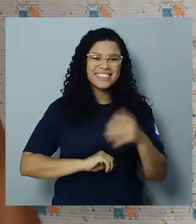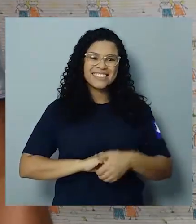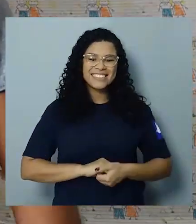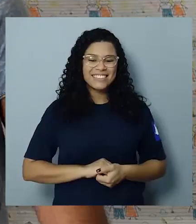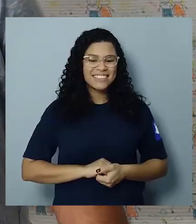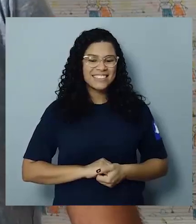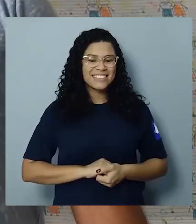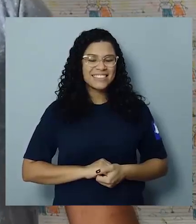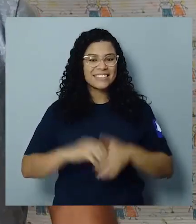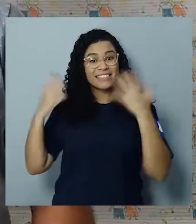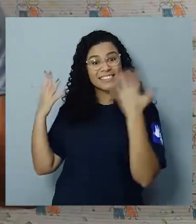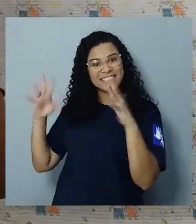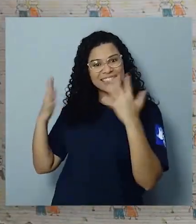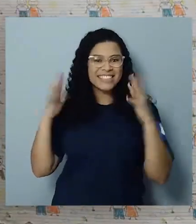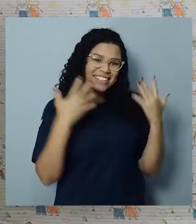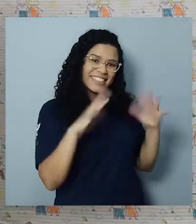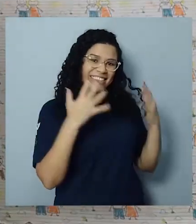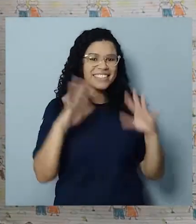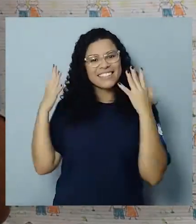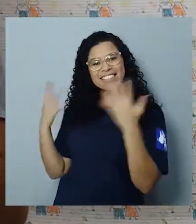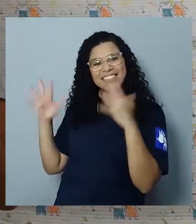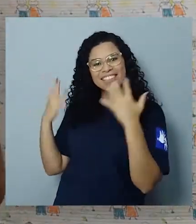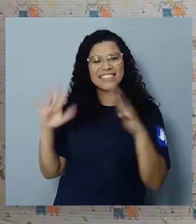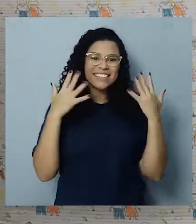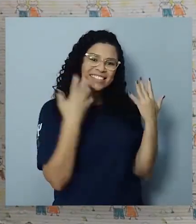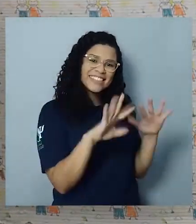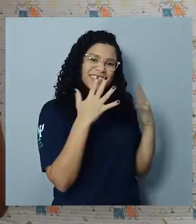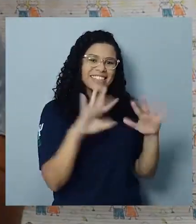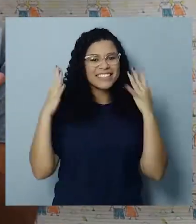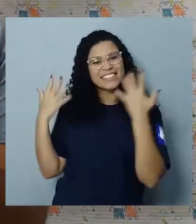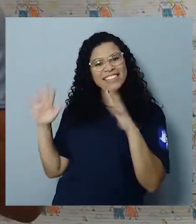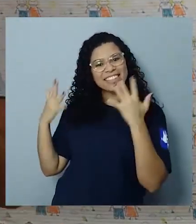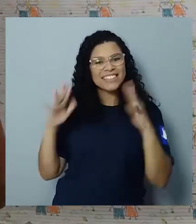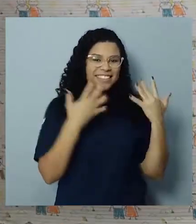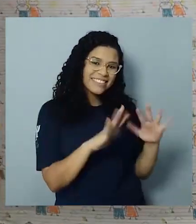apresentar não havia nada nada nada Siri